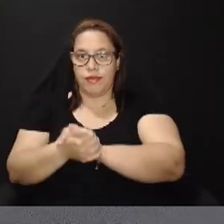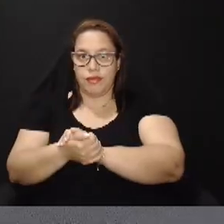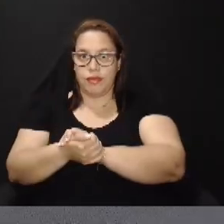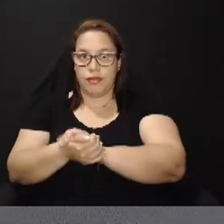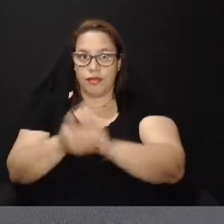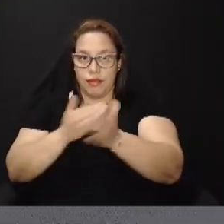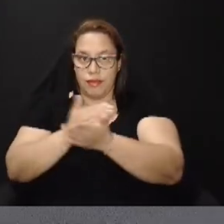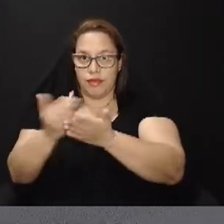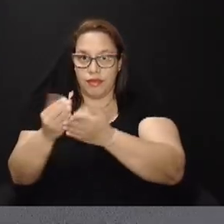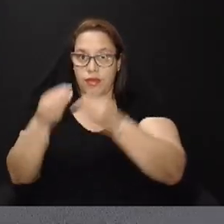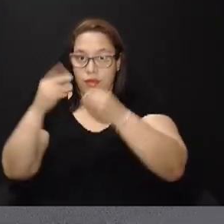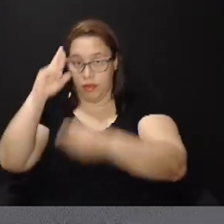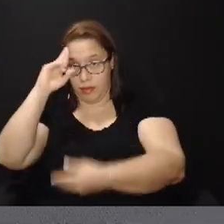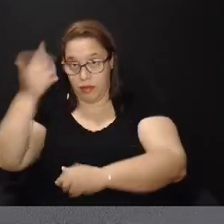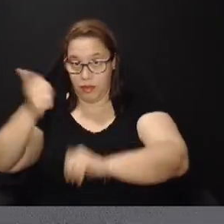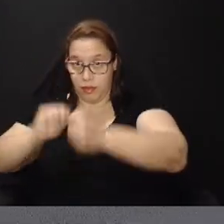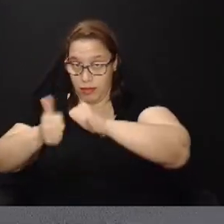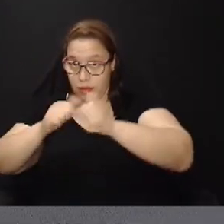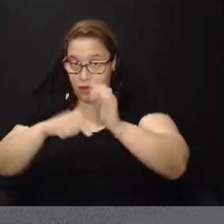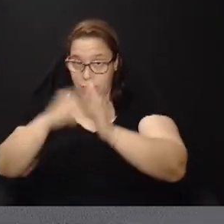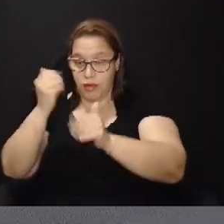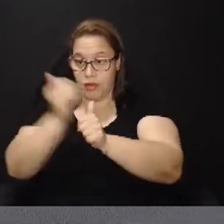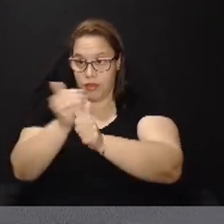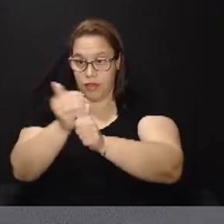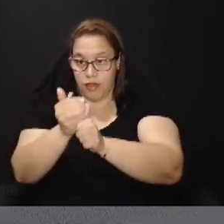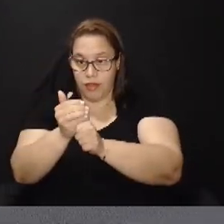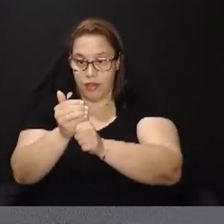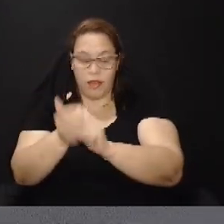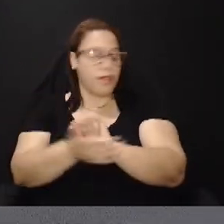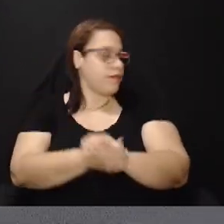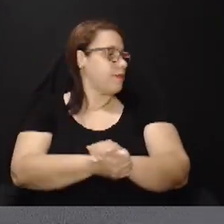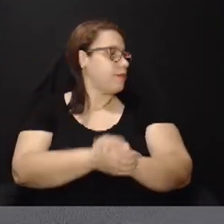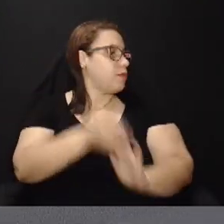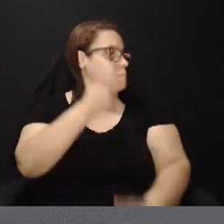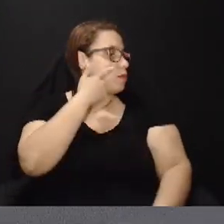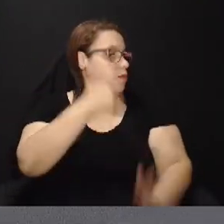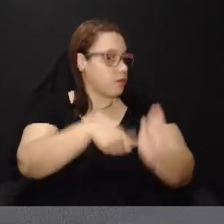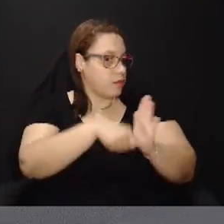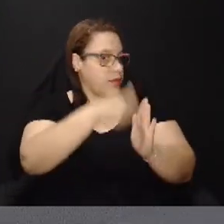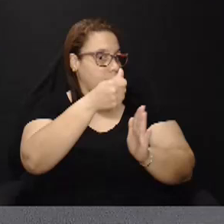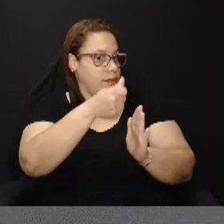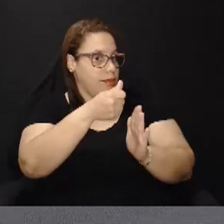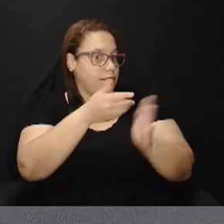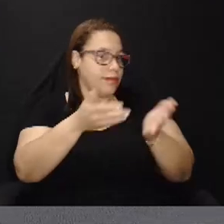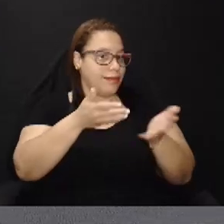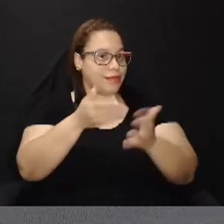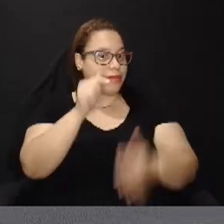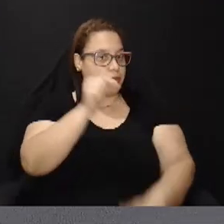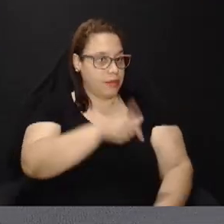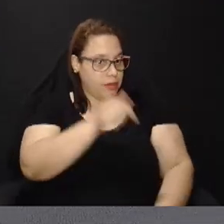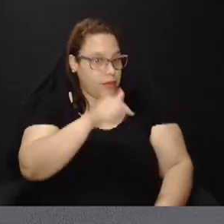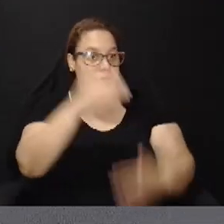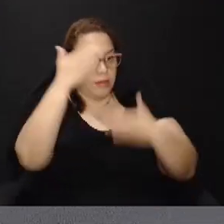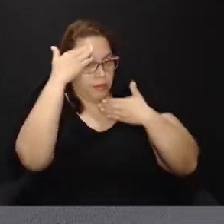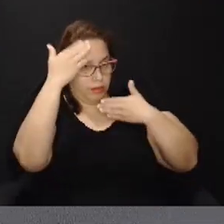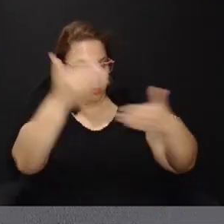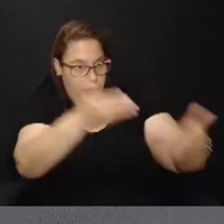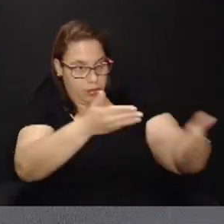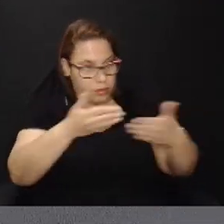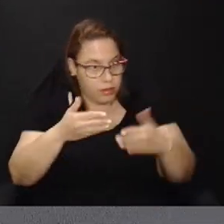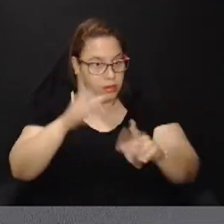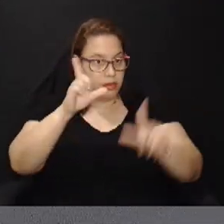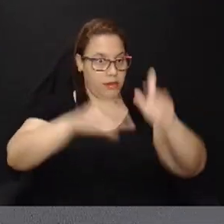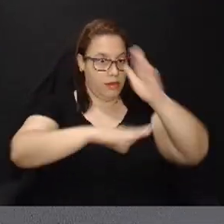senhor avalia esse seu primeiro mandato, doutor Ianco? Olha, primeiramente, a gente está aqui agradecendo o convite da TV Câmara